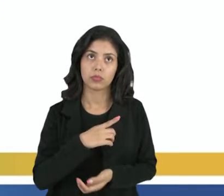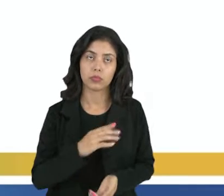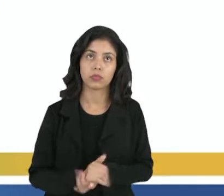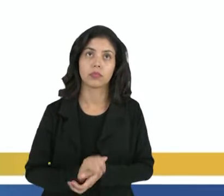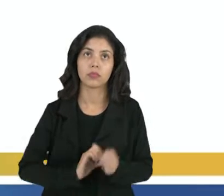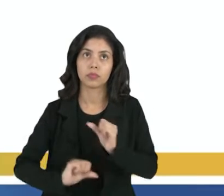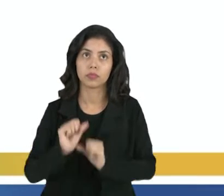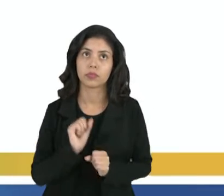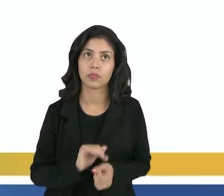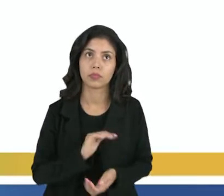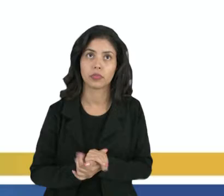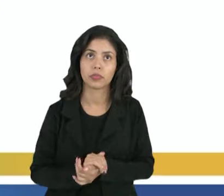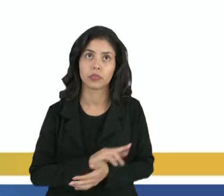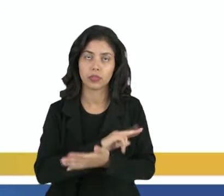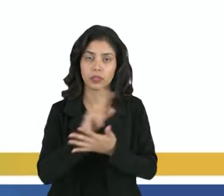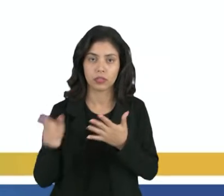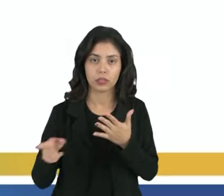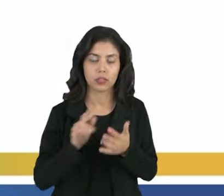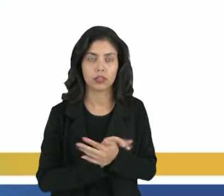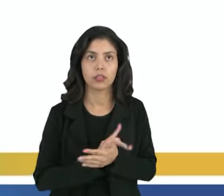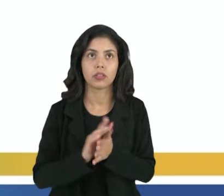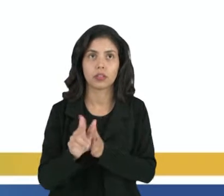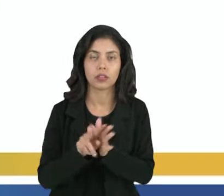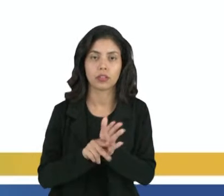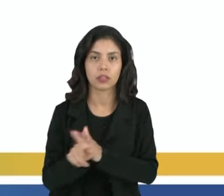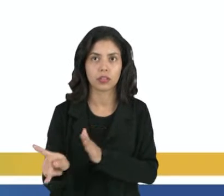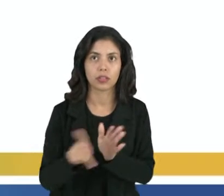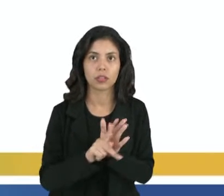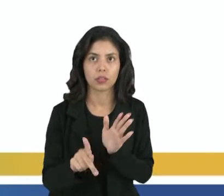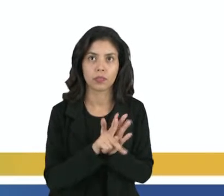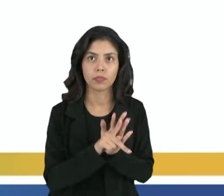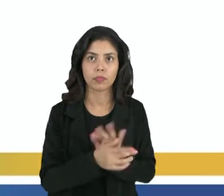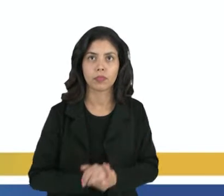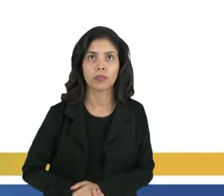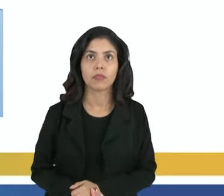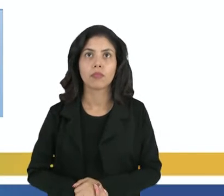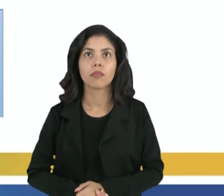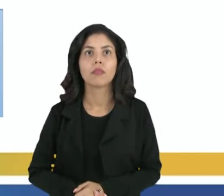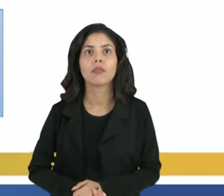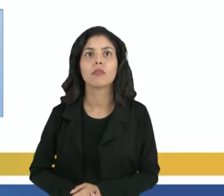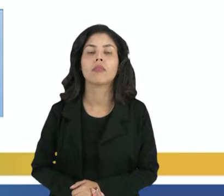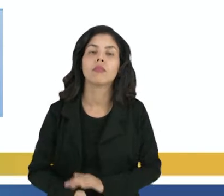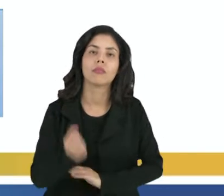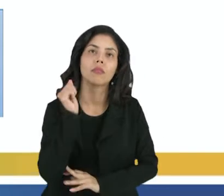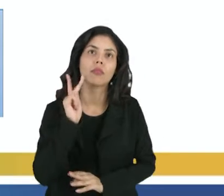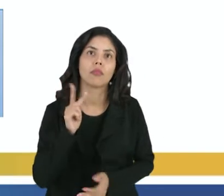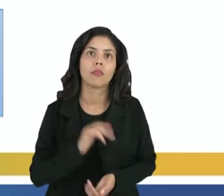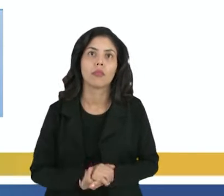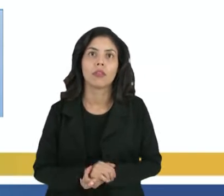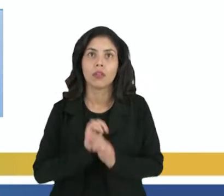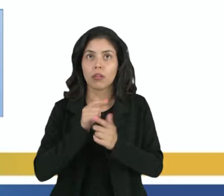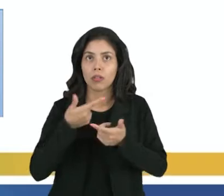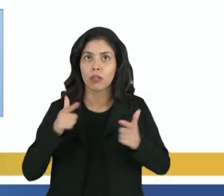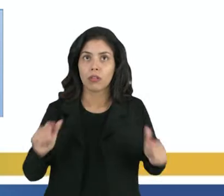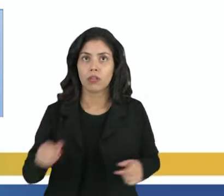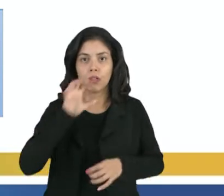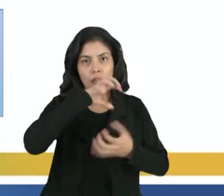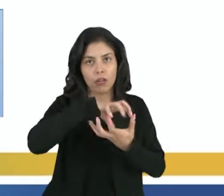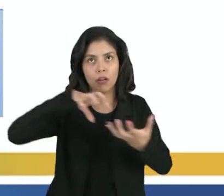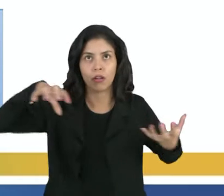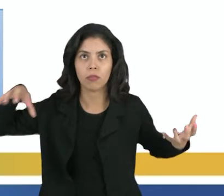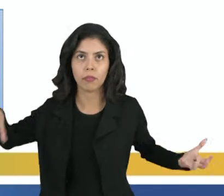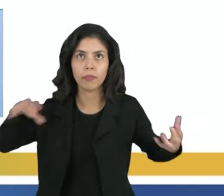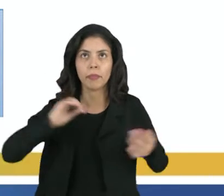de mudança, o que resulta em uma diversidade biológica própria, ok? Então, por suas